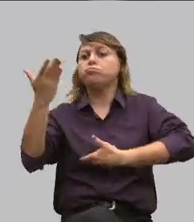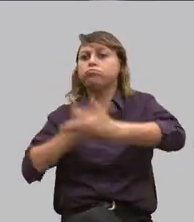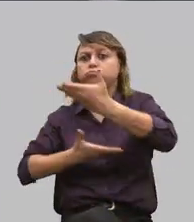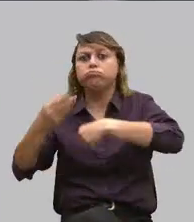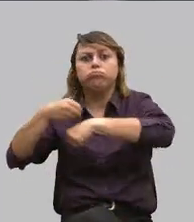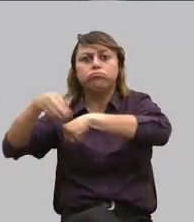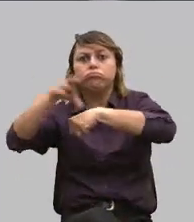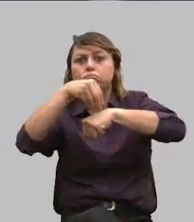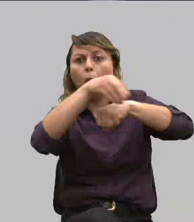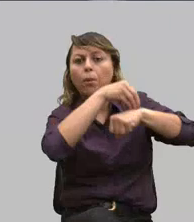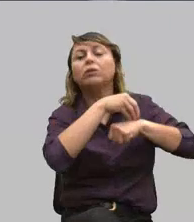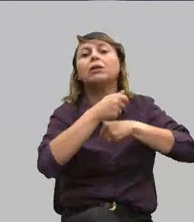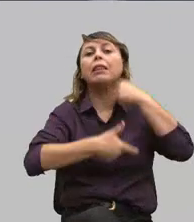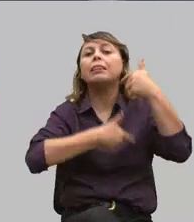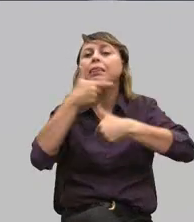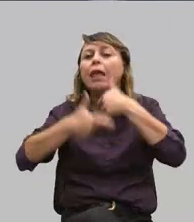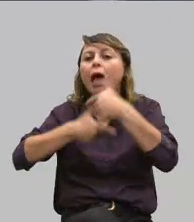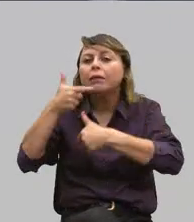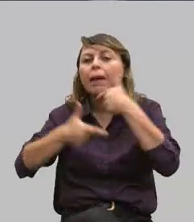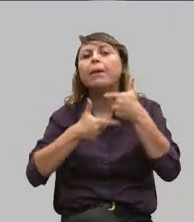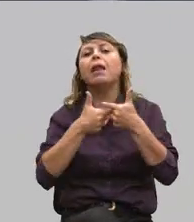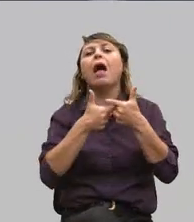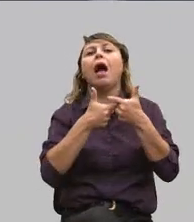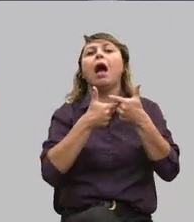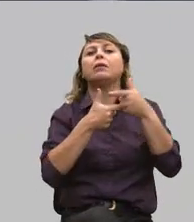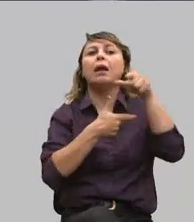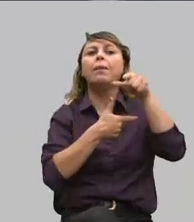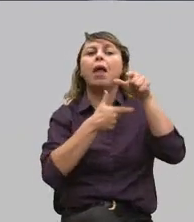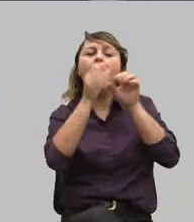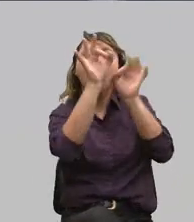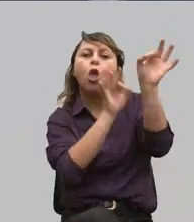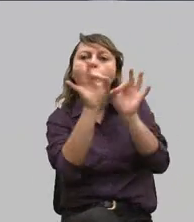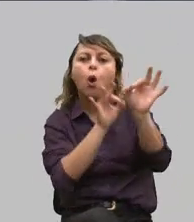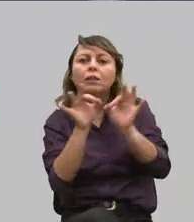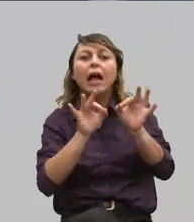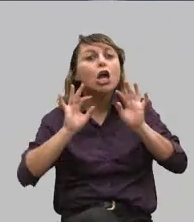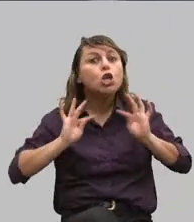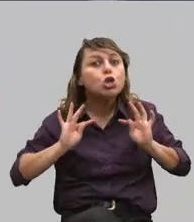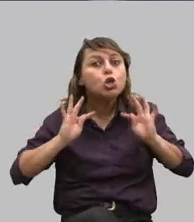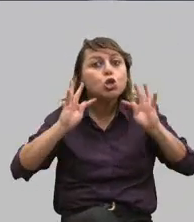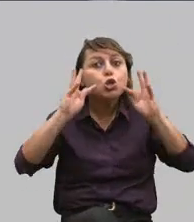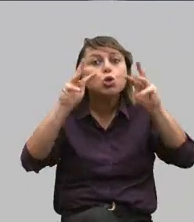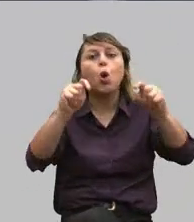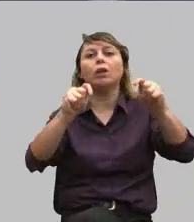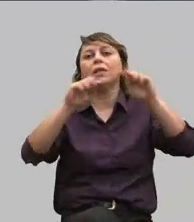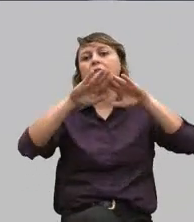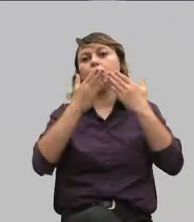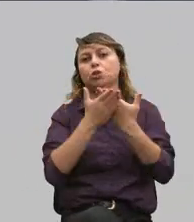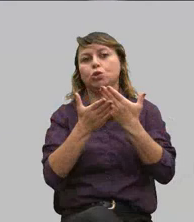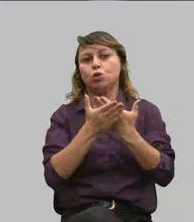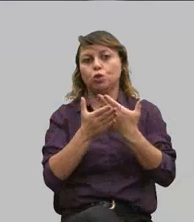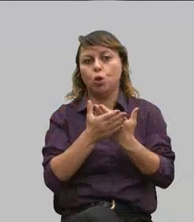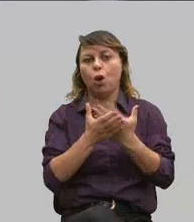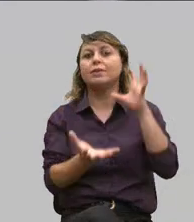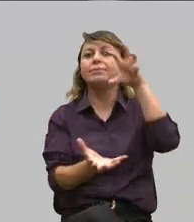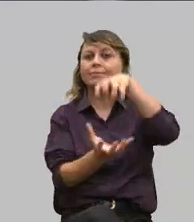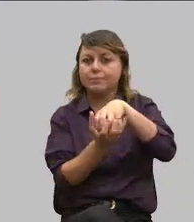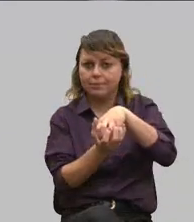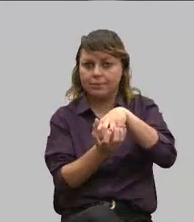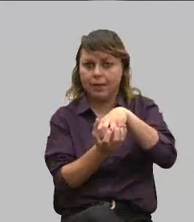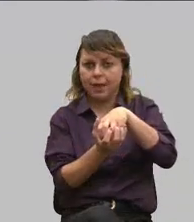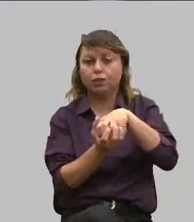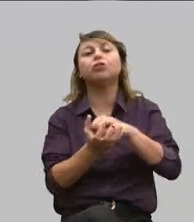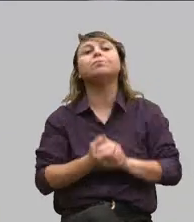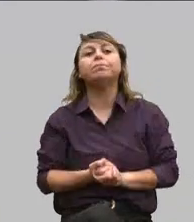possam trabalhar Executar a triagem em todas as escolas da rede então a gente pensa que esse